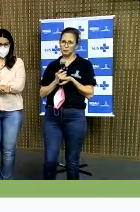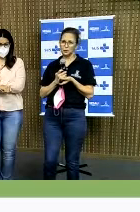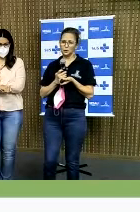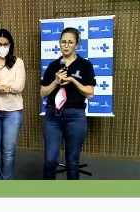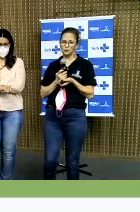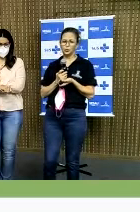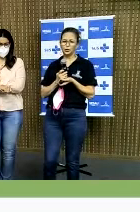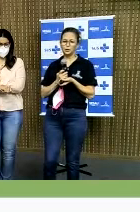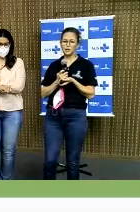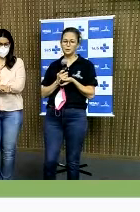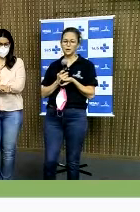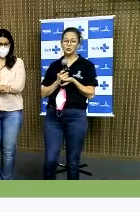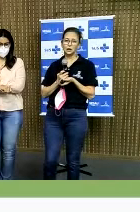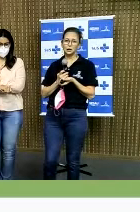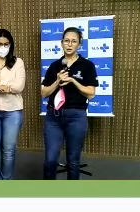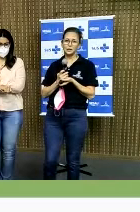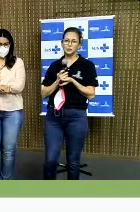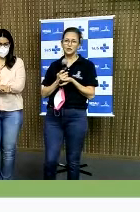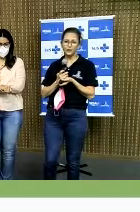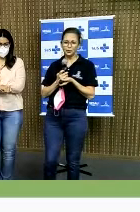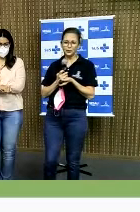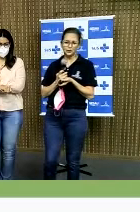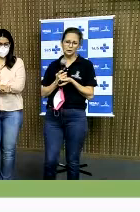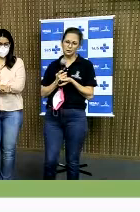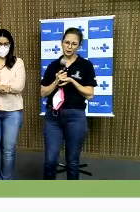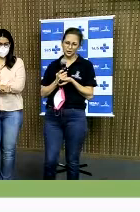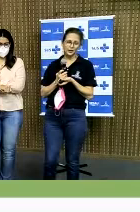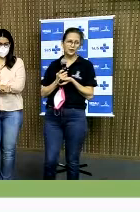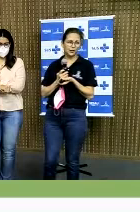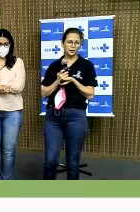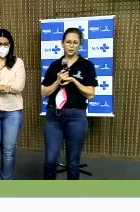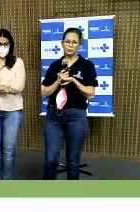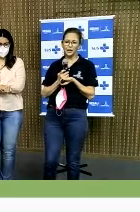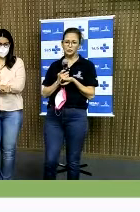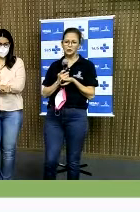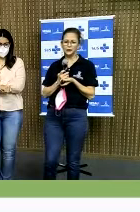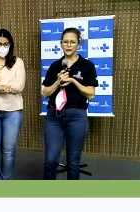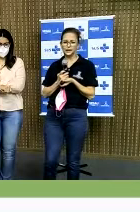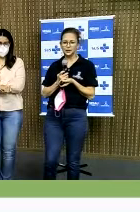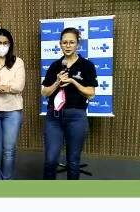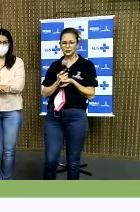tínhamos 1 programa Mais Médico, que agora estamos em falta, inclusive